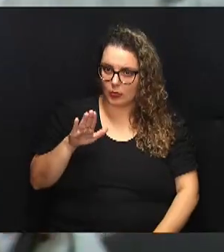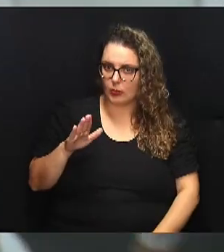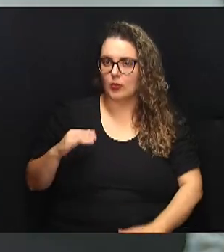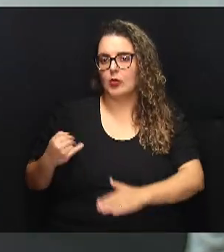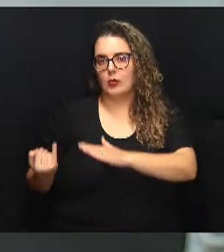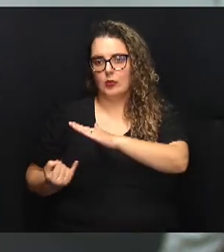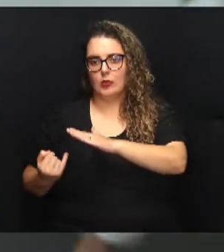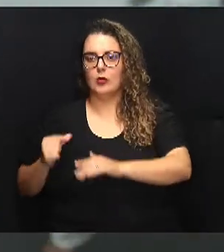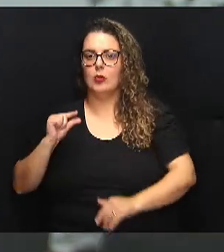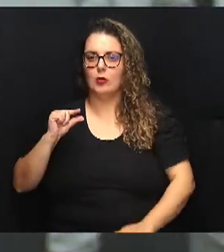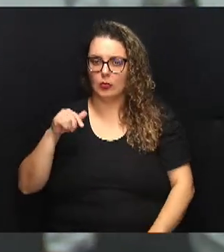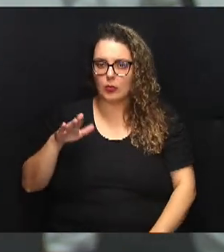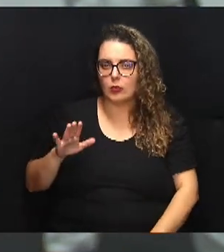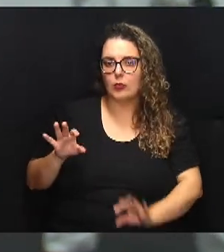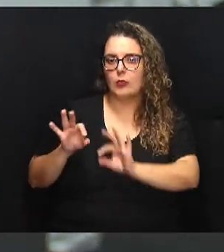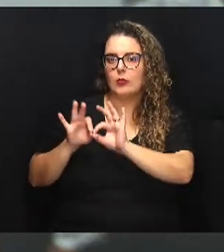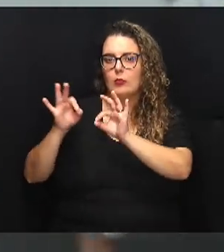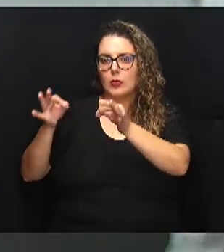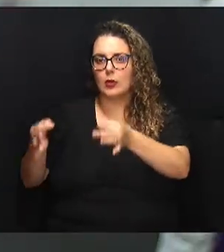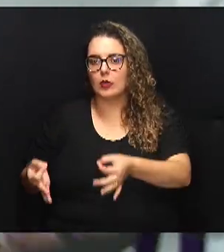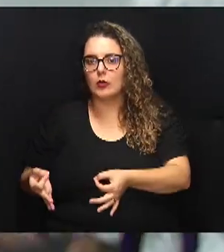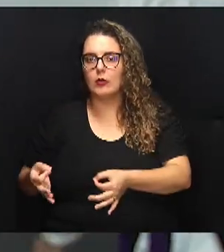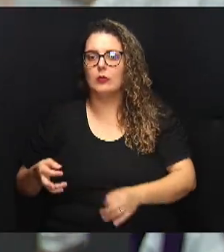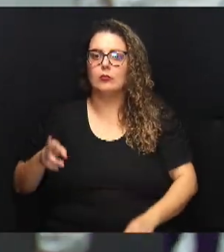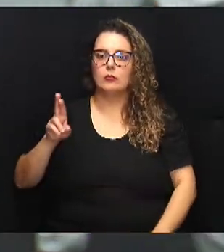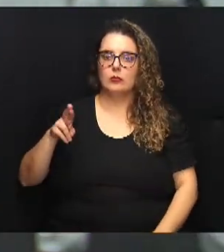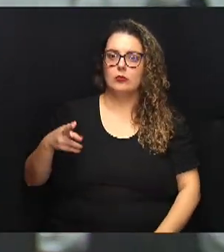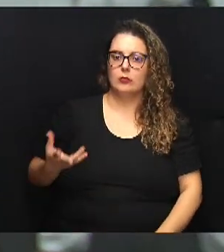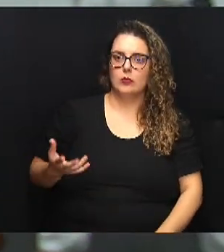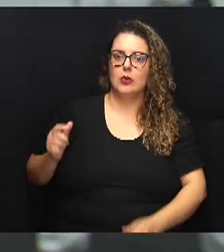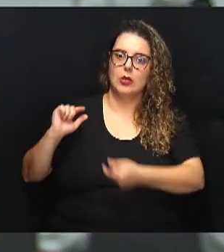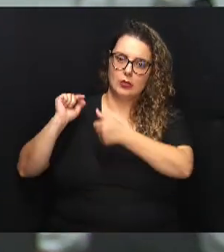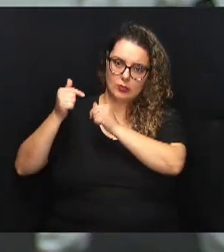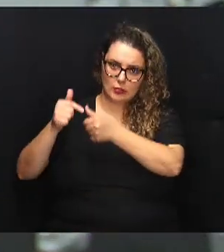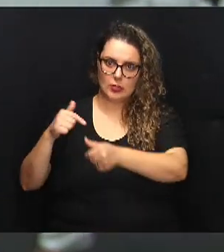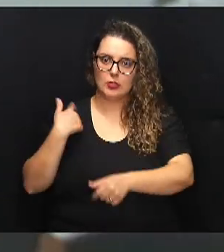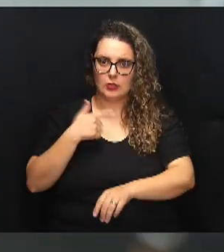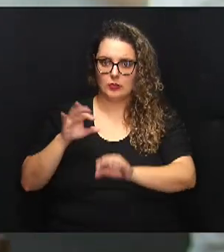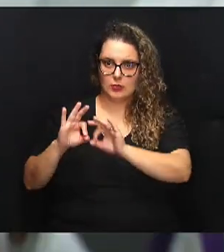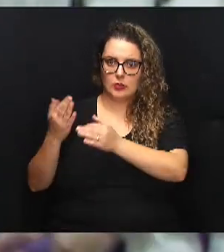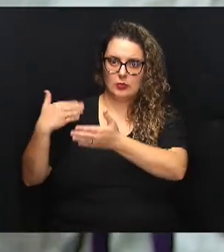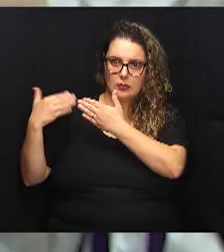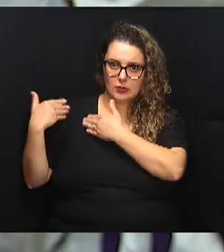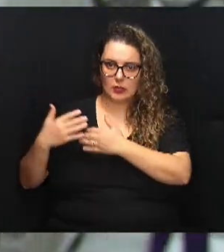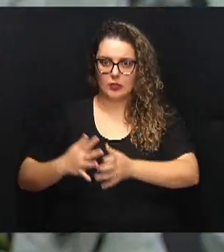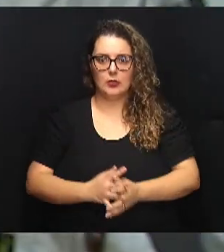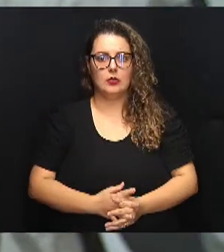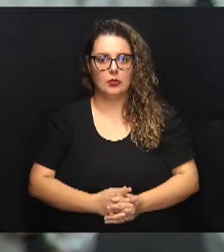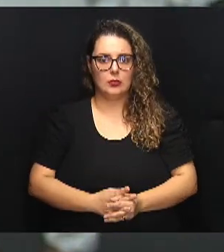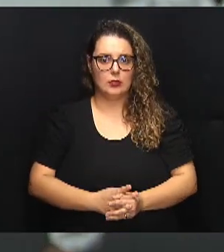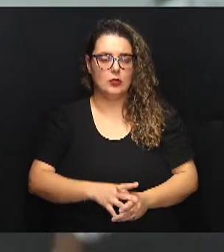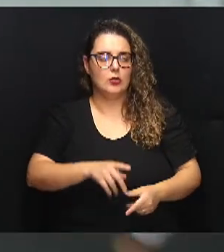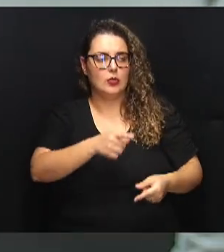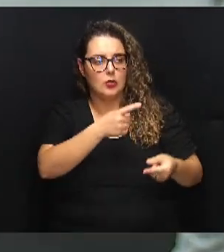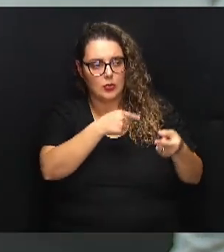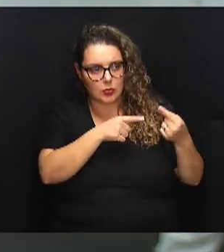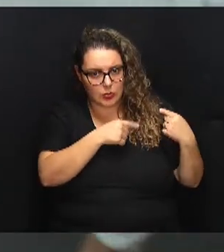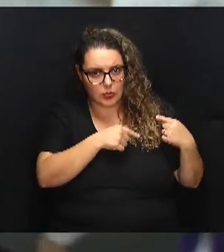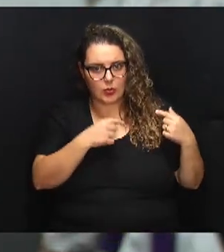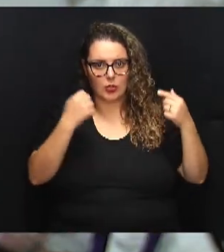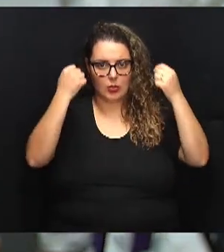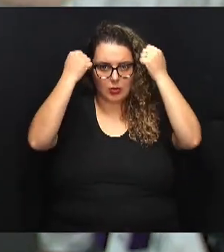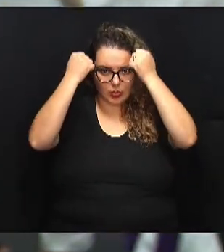informal, ele é um pouquinho mais simples por conta da tradição da nossa família. E os outros seriam aquele